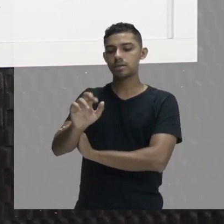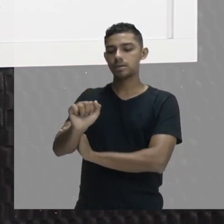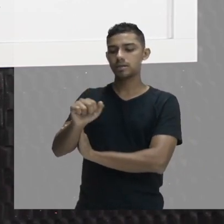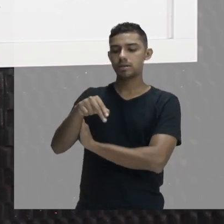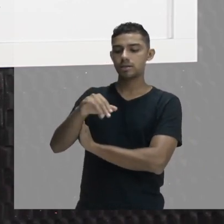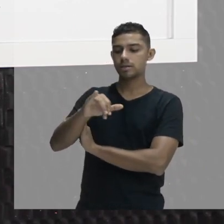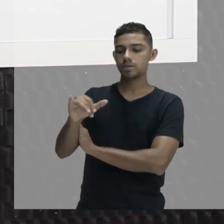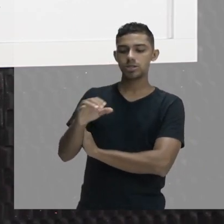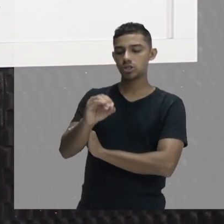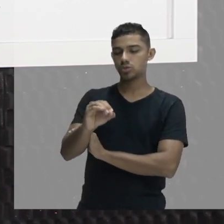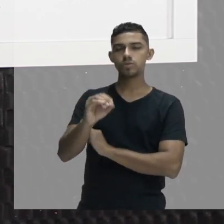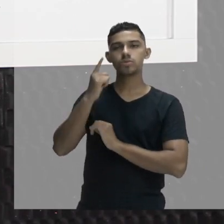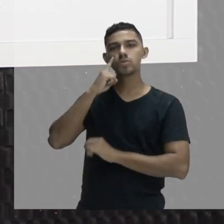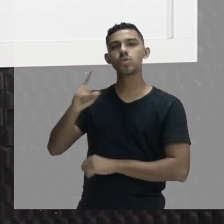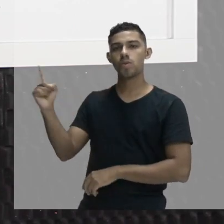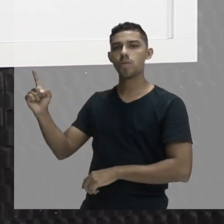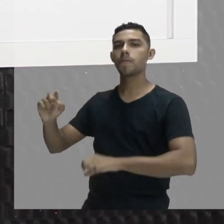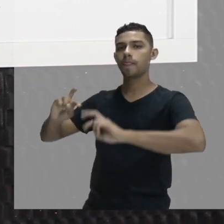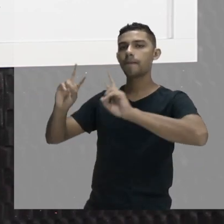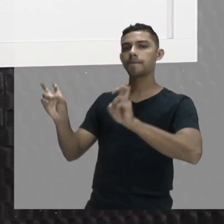diferentes.